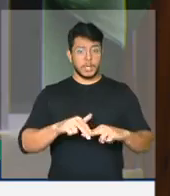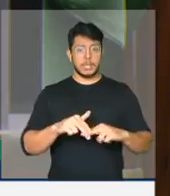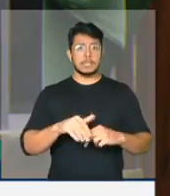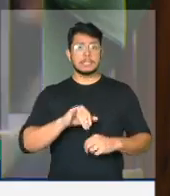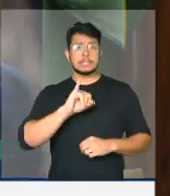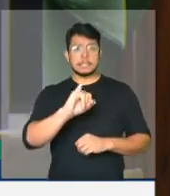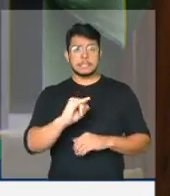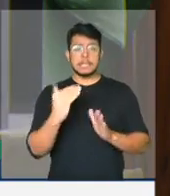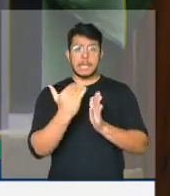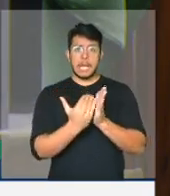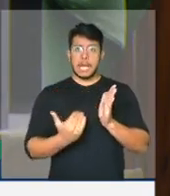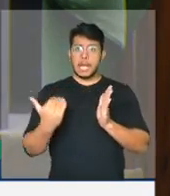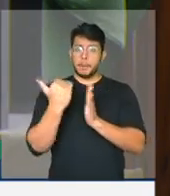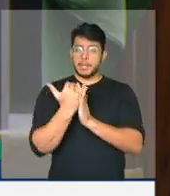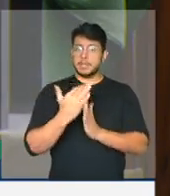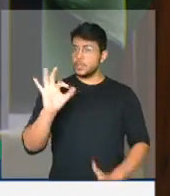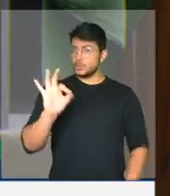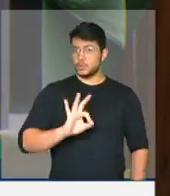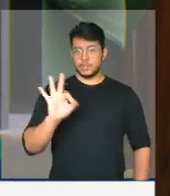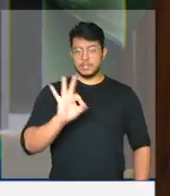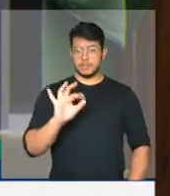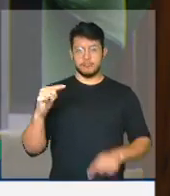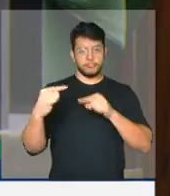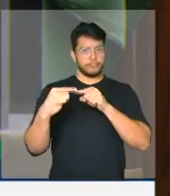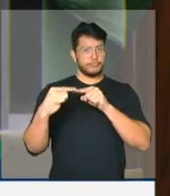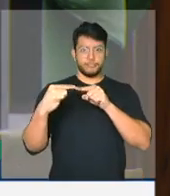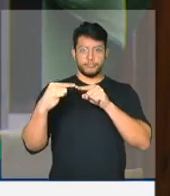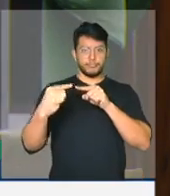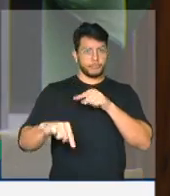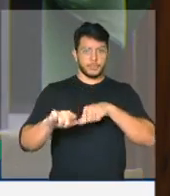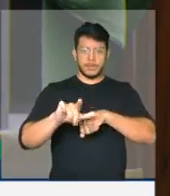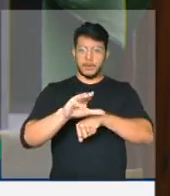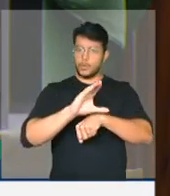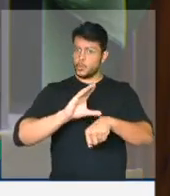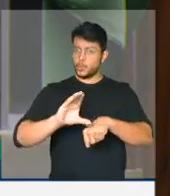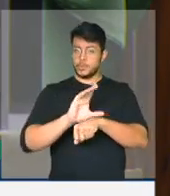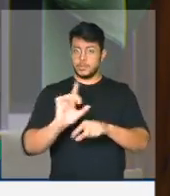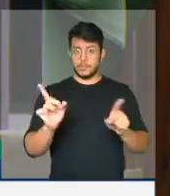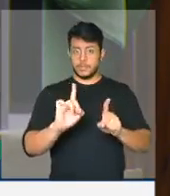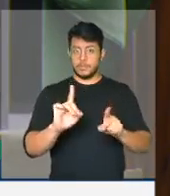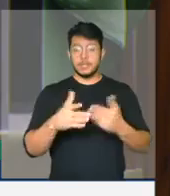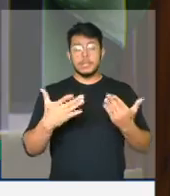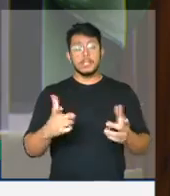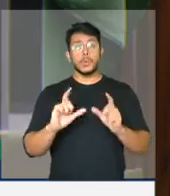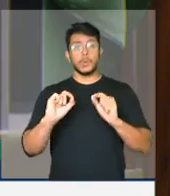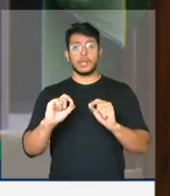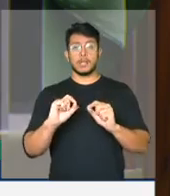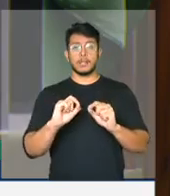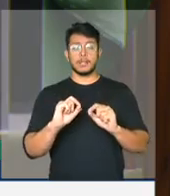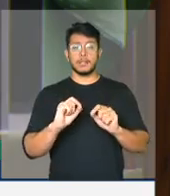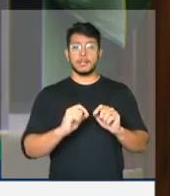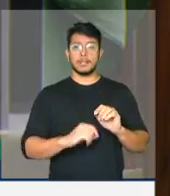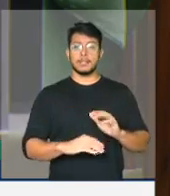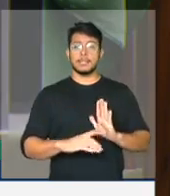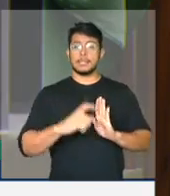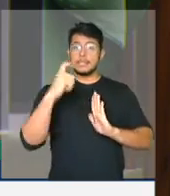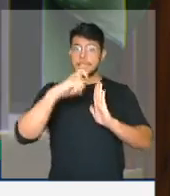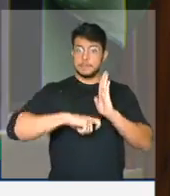respeito que aumento de imposto tem que ser feito por lei, como não respeita a